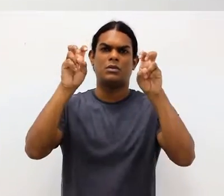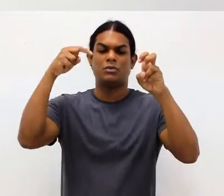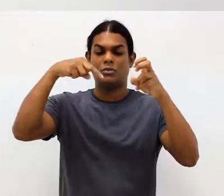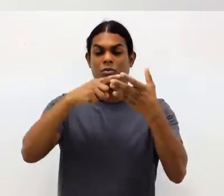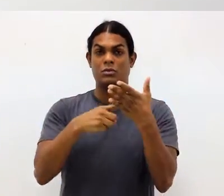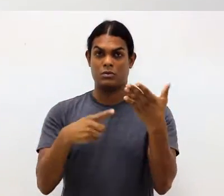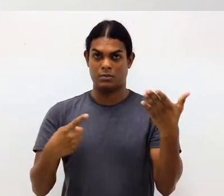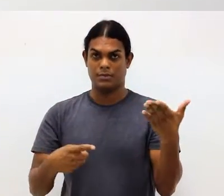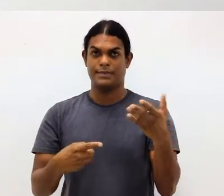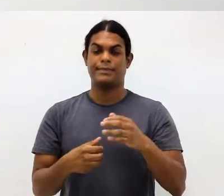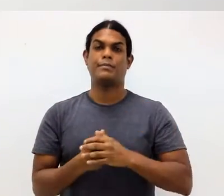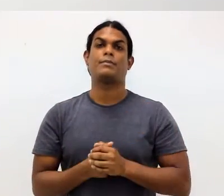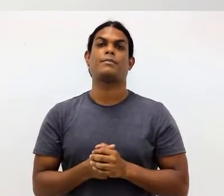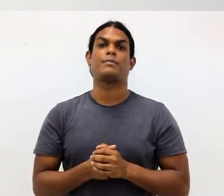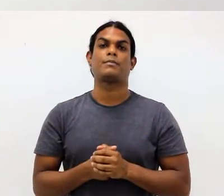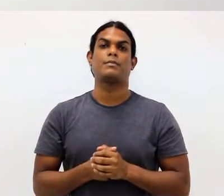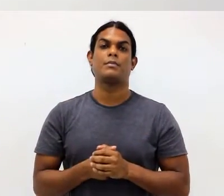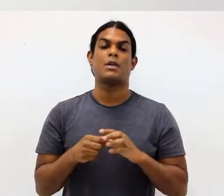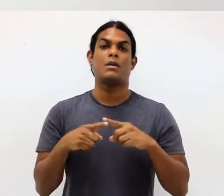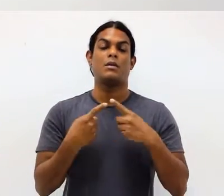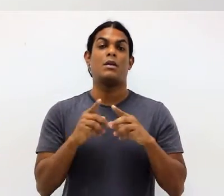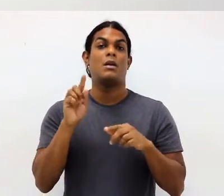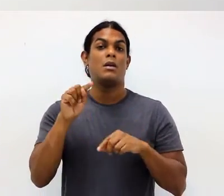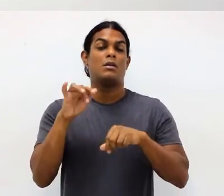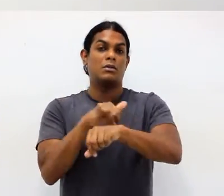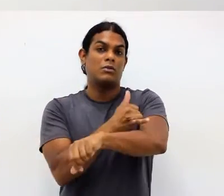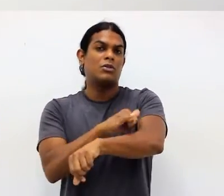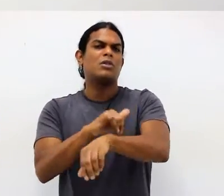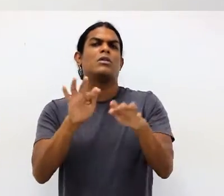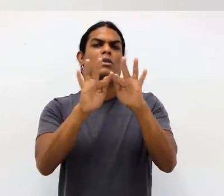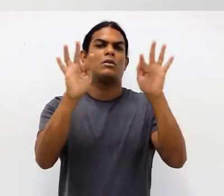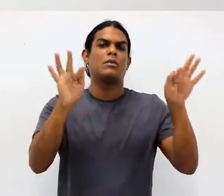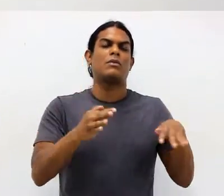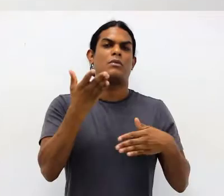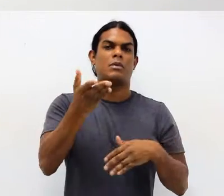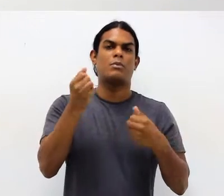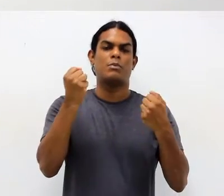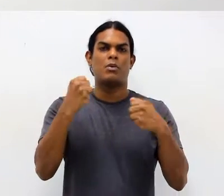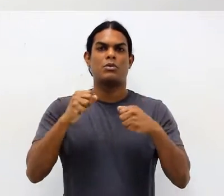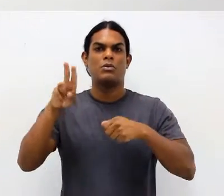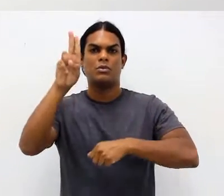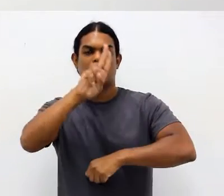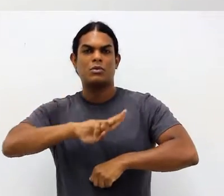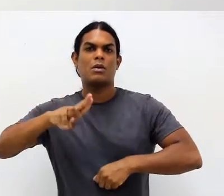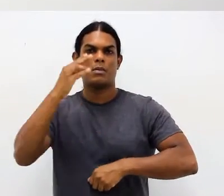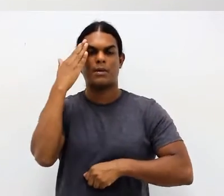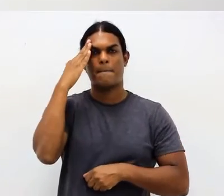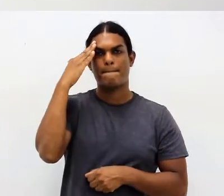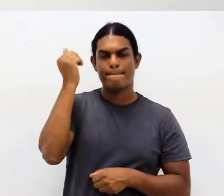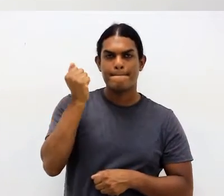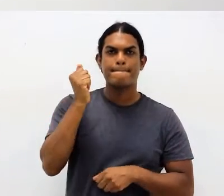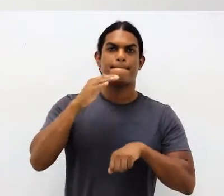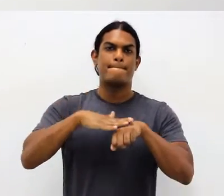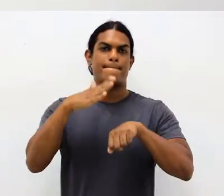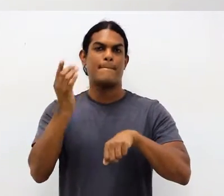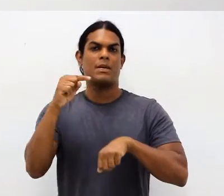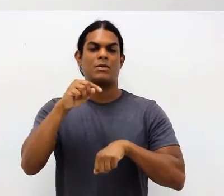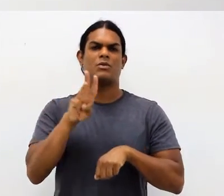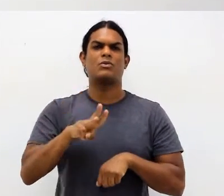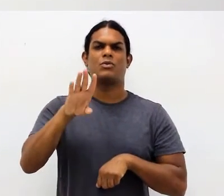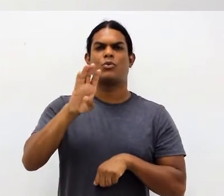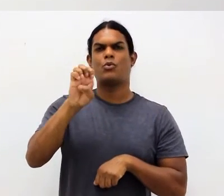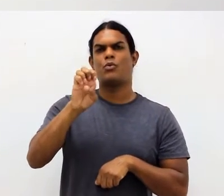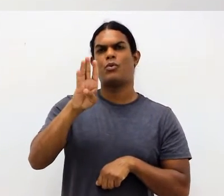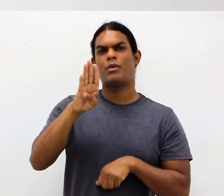disso. E essas são possibilidades que a gente pode explorar um pouco mais para entender sobre o Web 2.0.